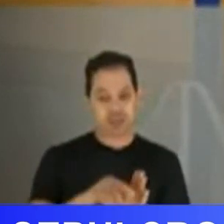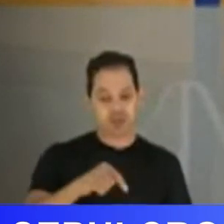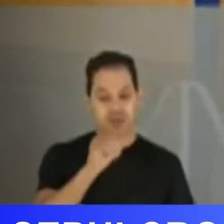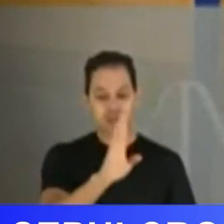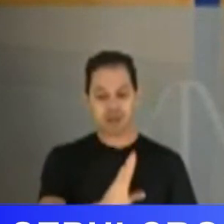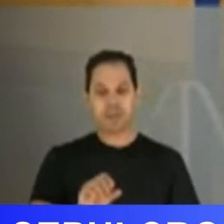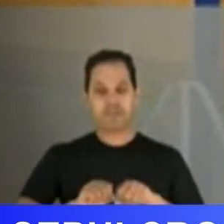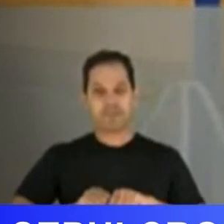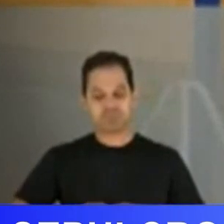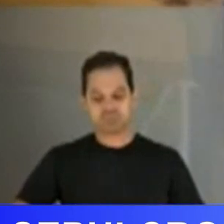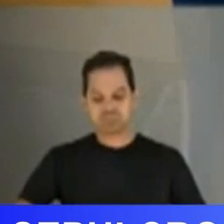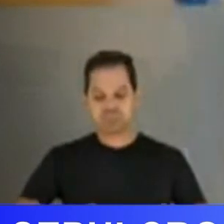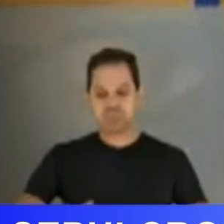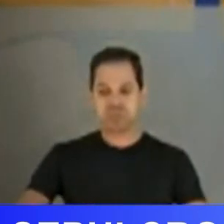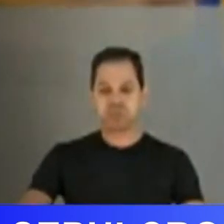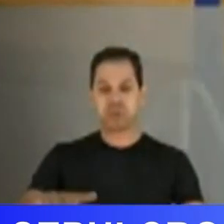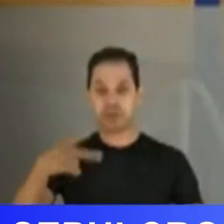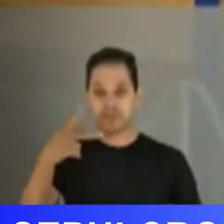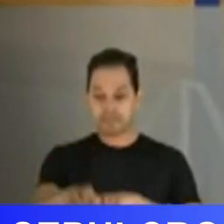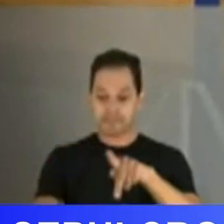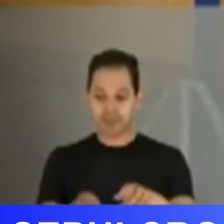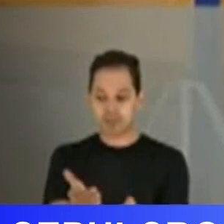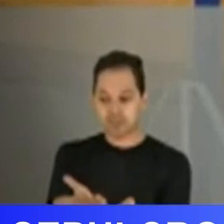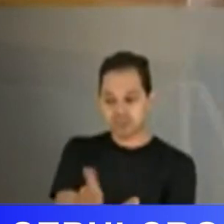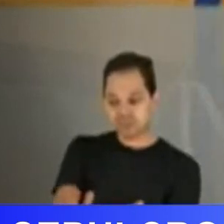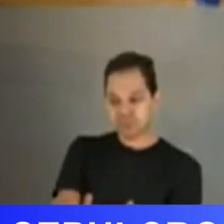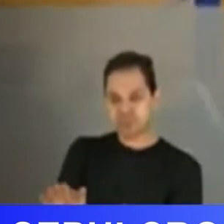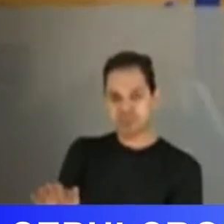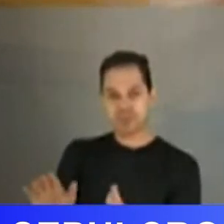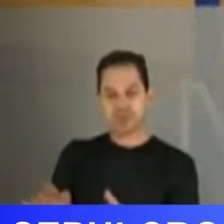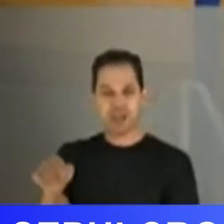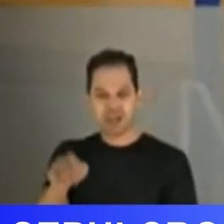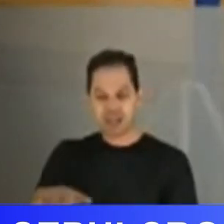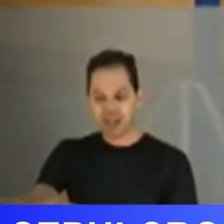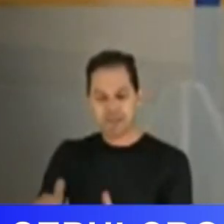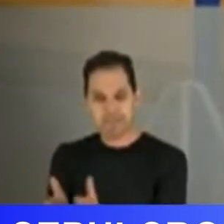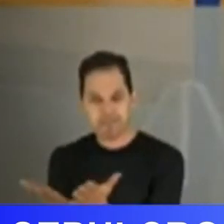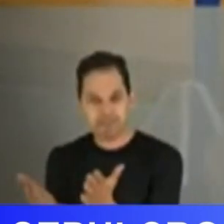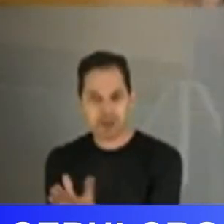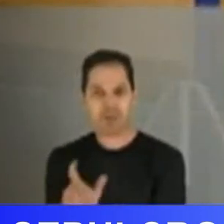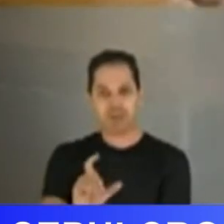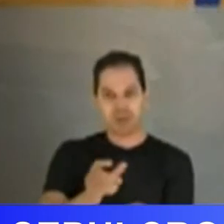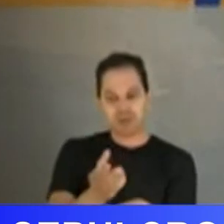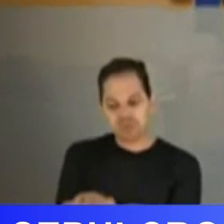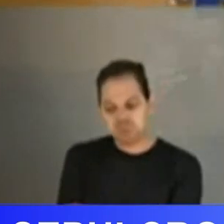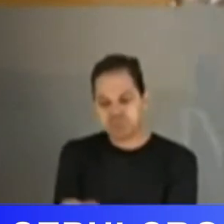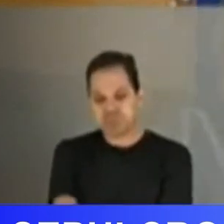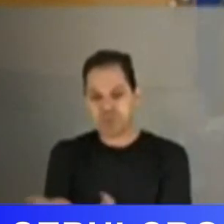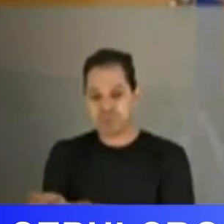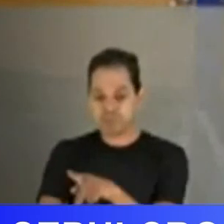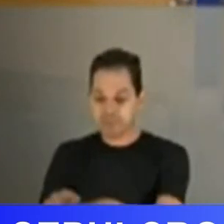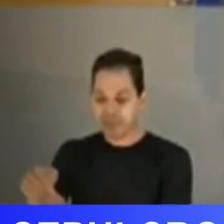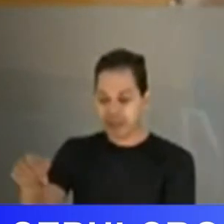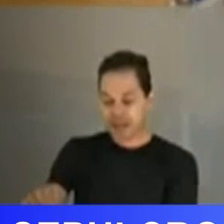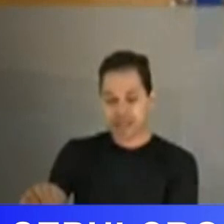que distribuir essa vacina para estes excluídos, para estes pobres, para esta população que